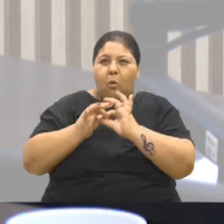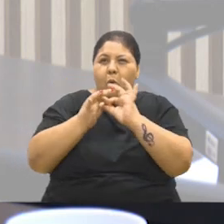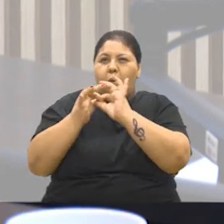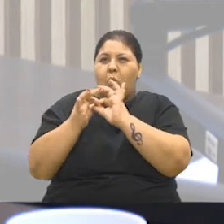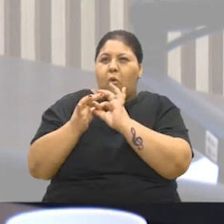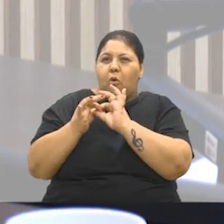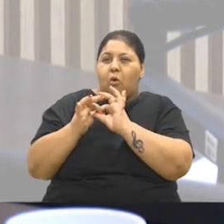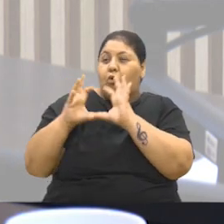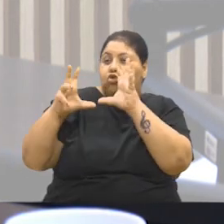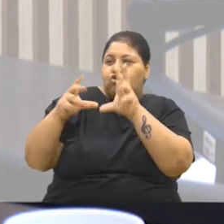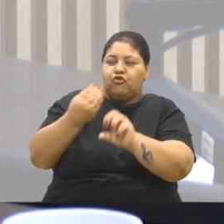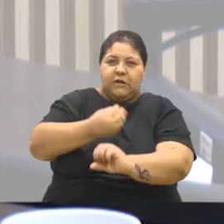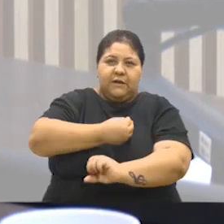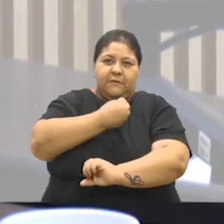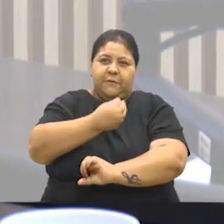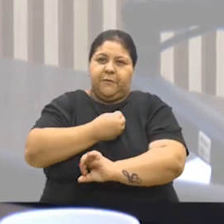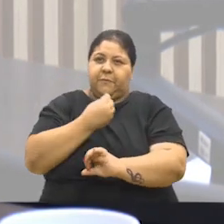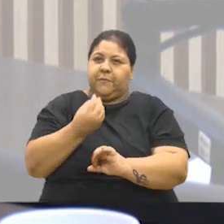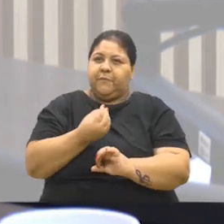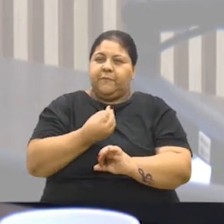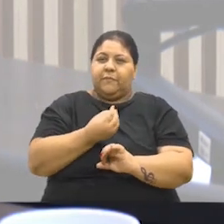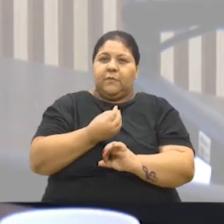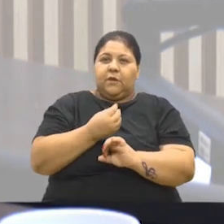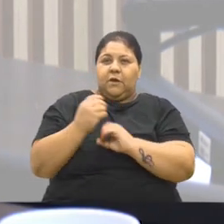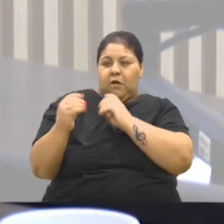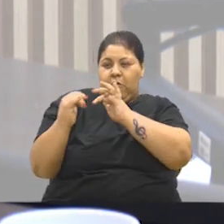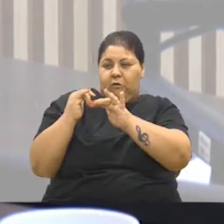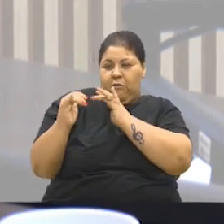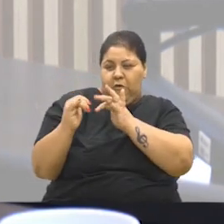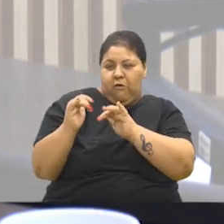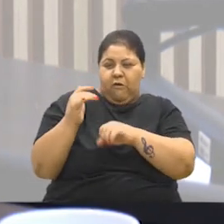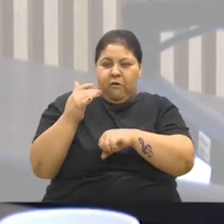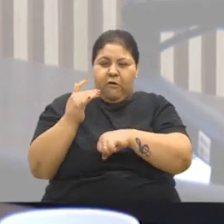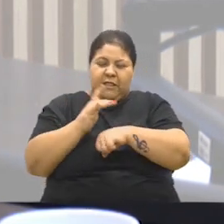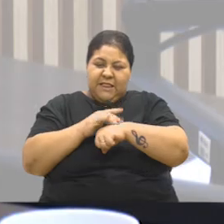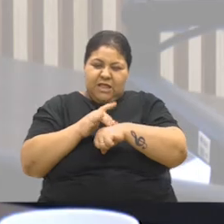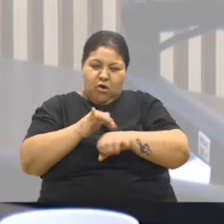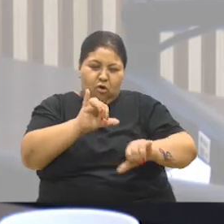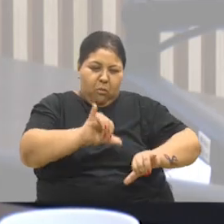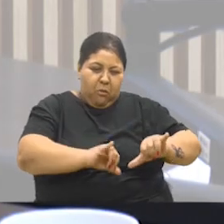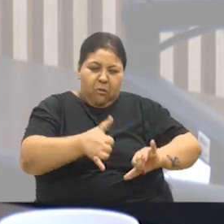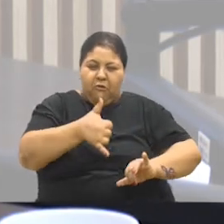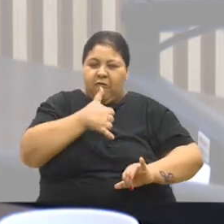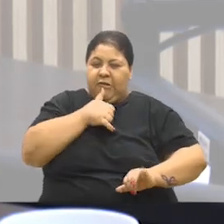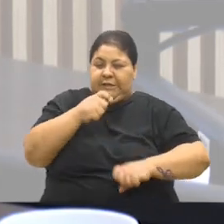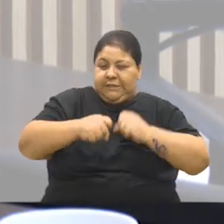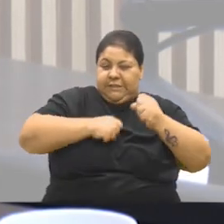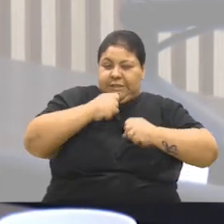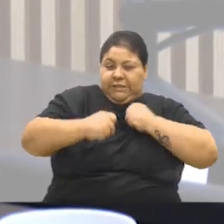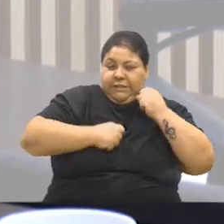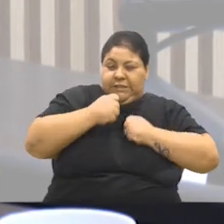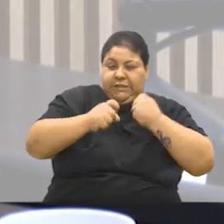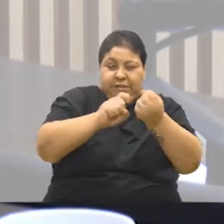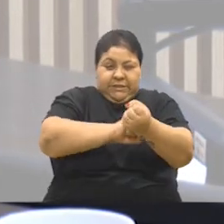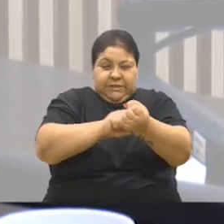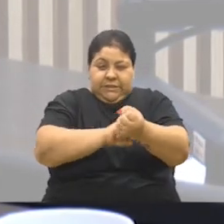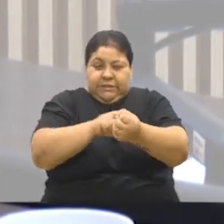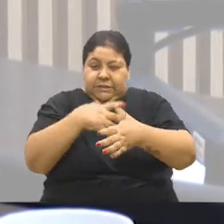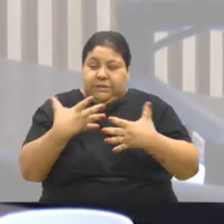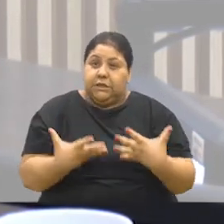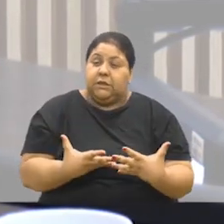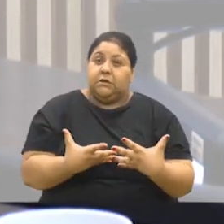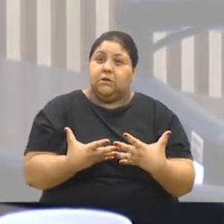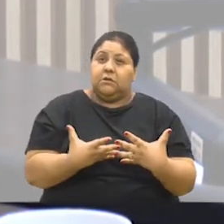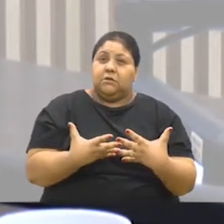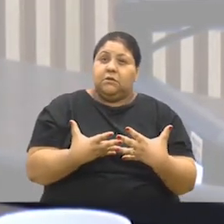tudo na vida. Então, se eu vibro dentro da dor, do sofrimento, da tristeza, da raiva, do ódio, da indignação,